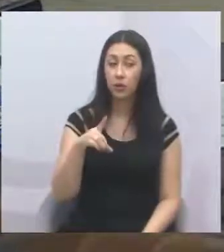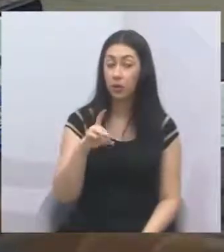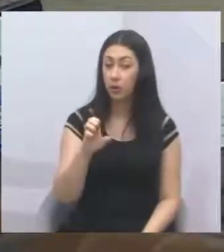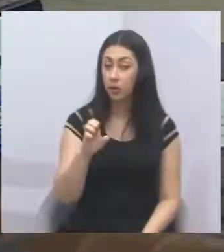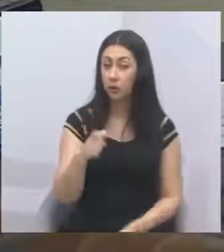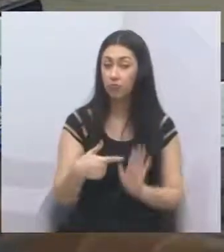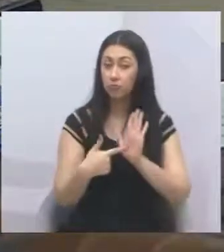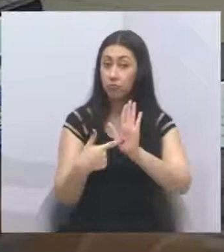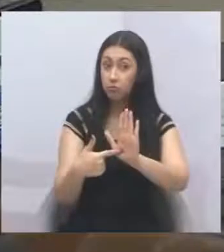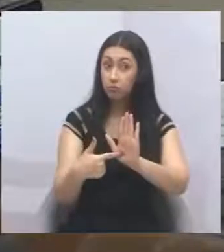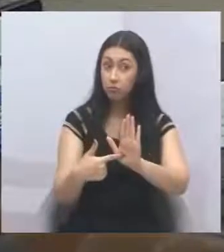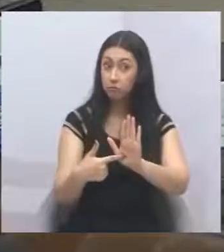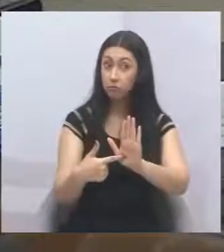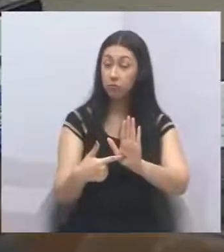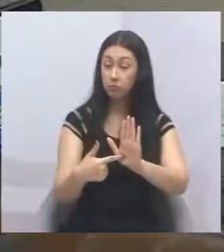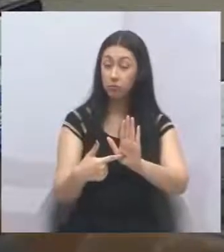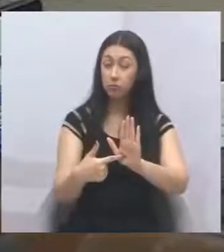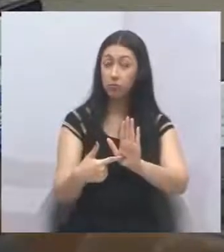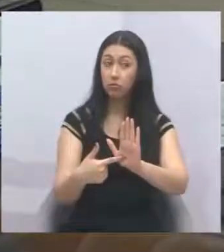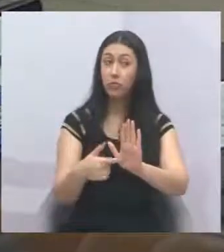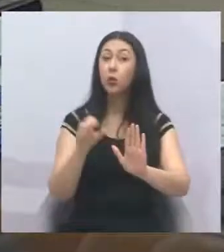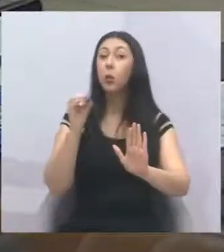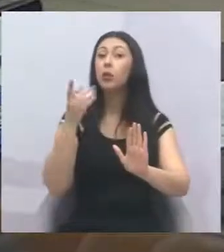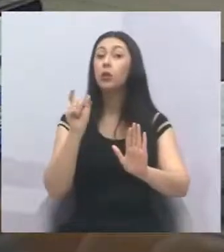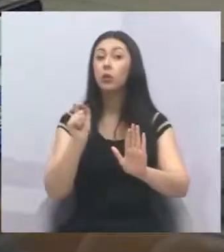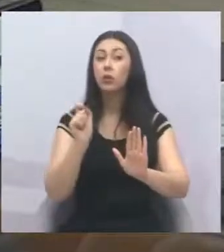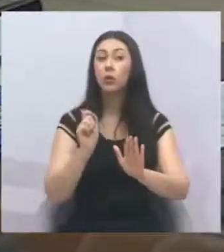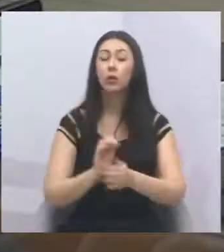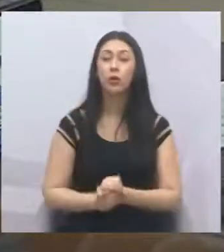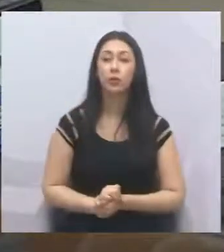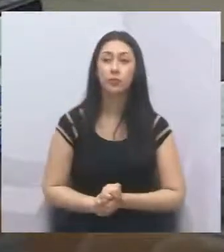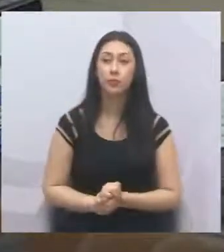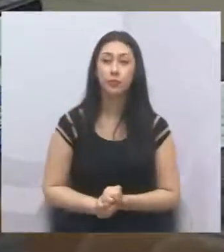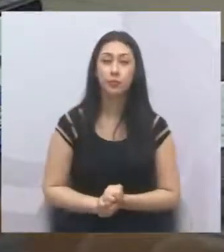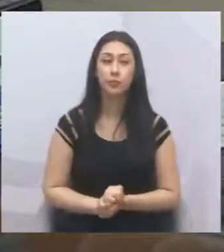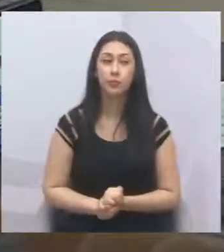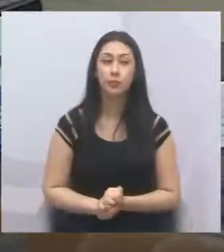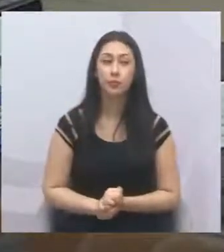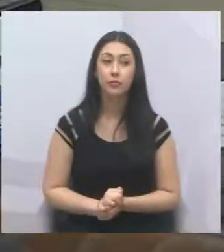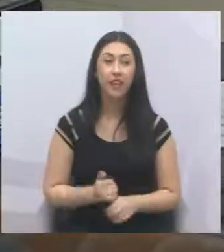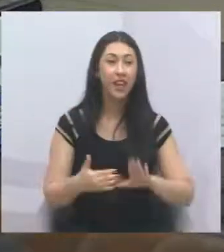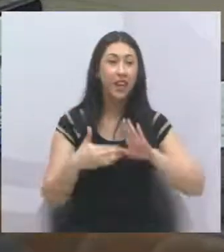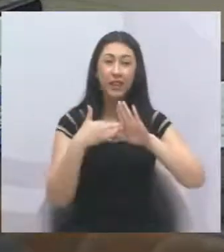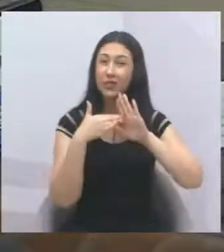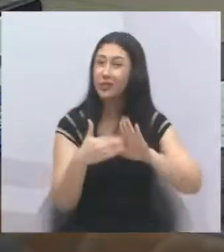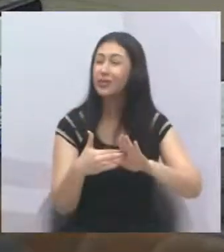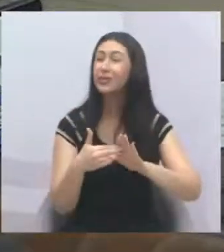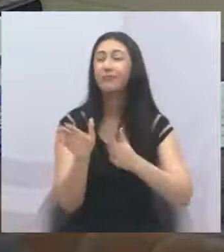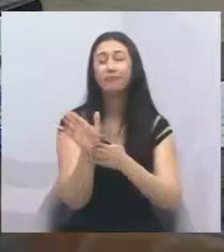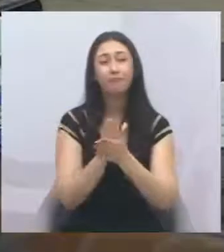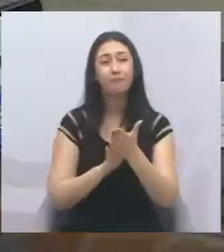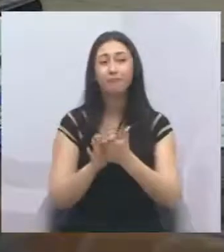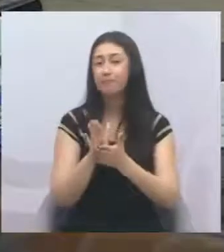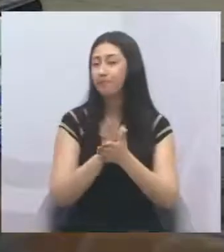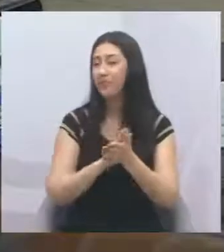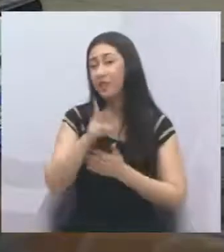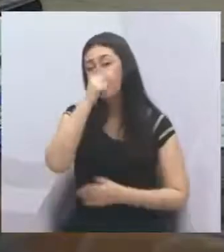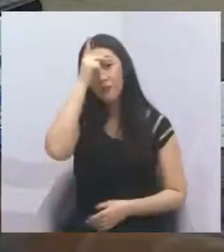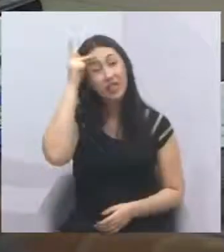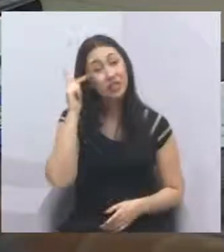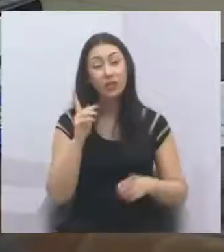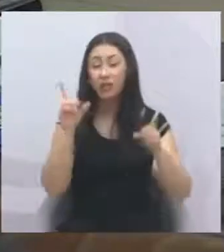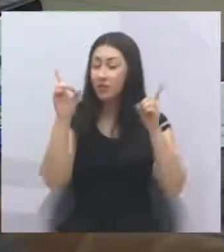aqui. Olha para vocês verem o que acontece. Então, não está beneficiando esses cadeirantes,